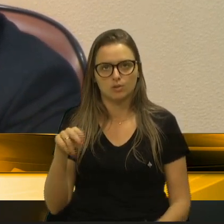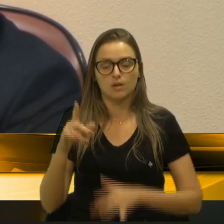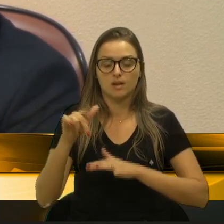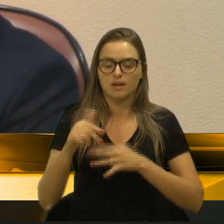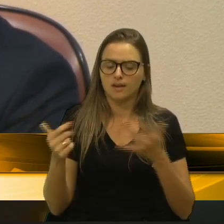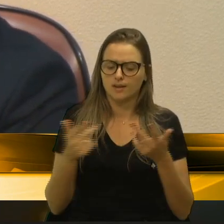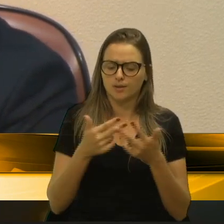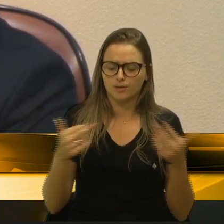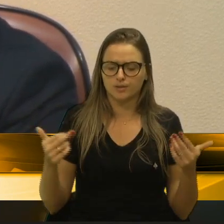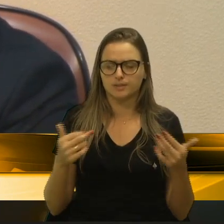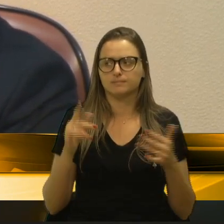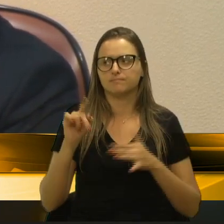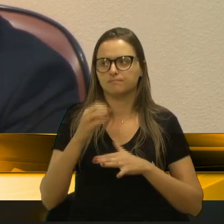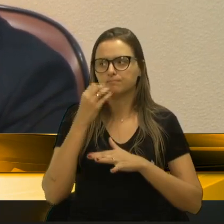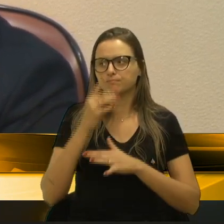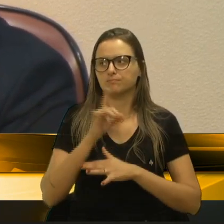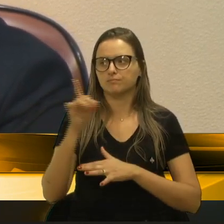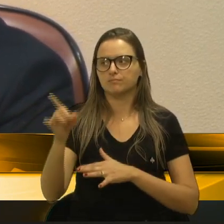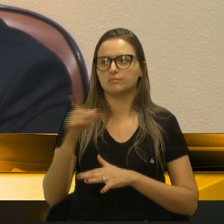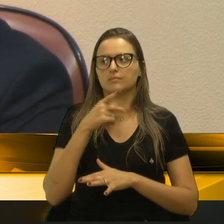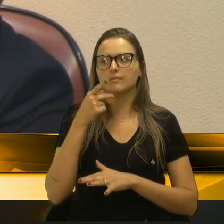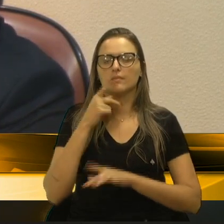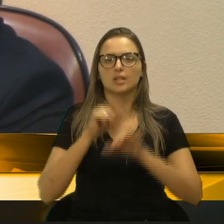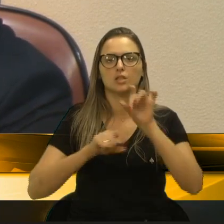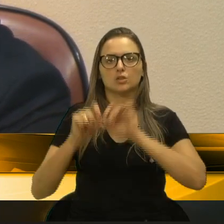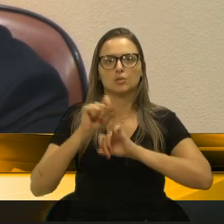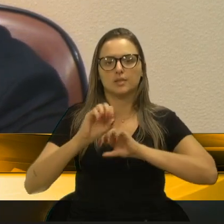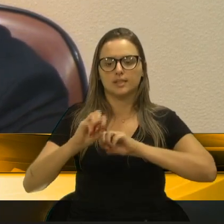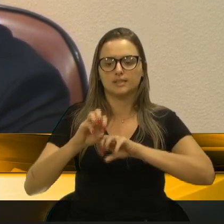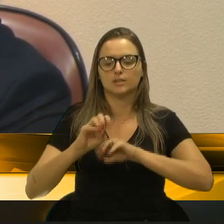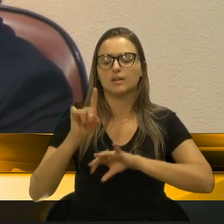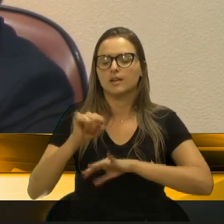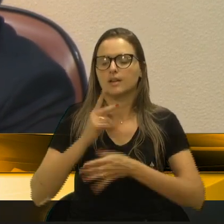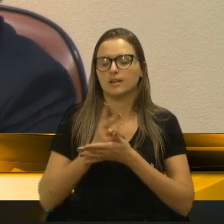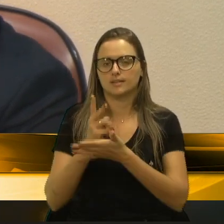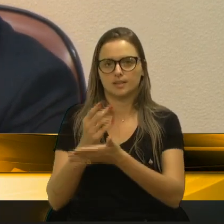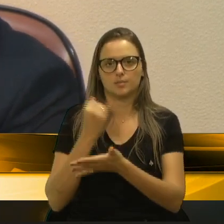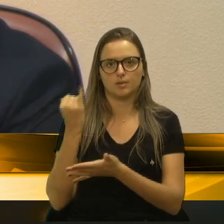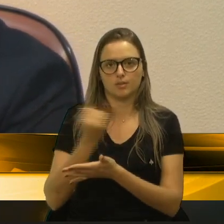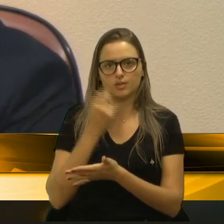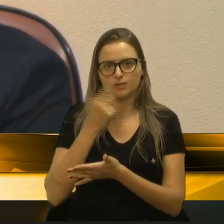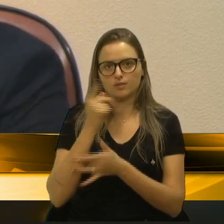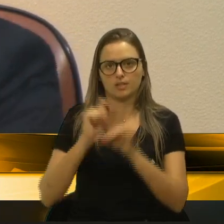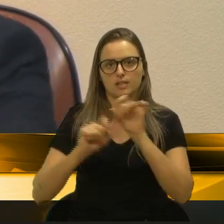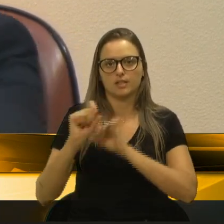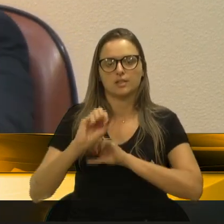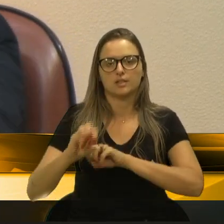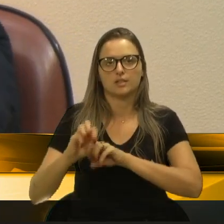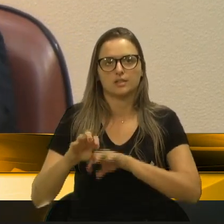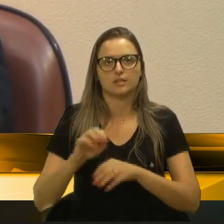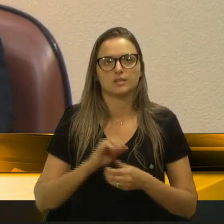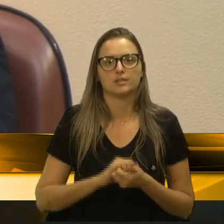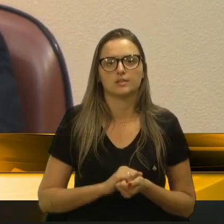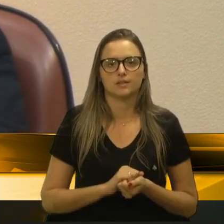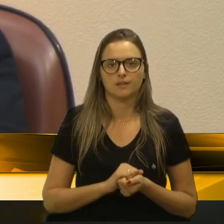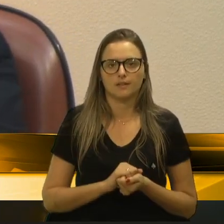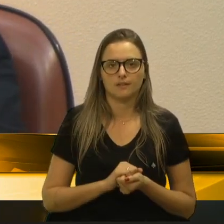assim, e que bom que a senhora se refere ao assunto de educação, porque é nunca demais a gente trazer esses assuntos de educação. Obrigado, vereadora.